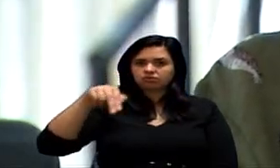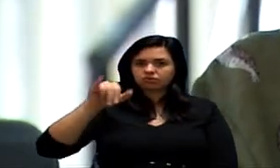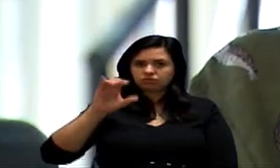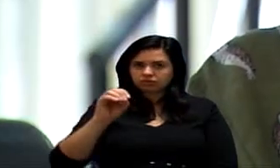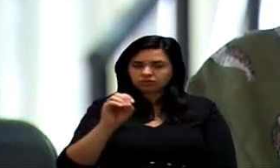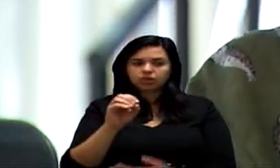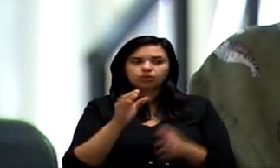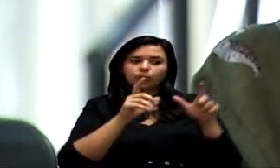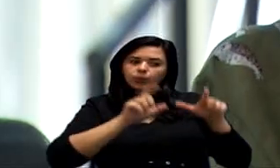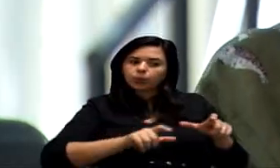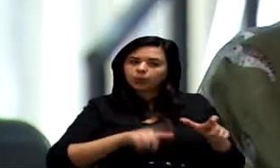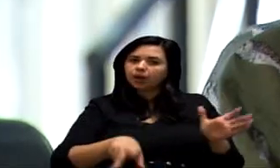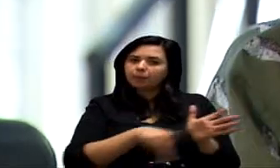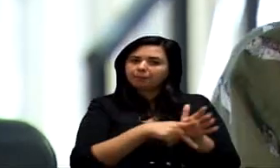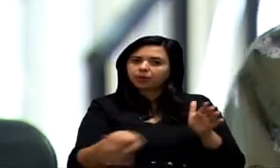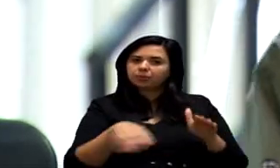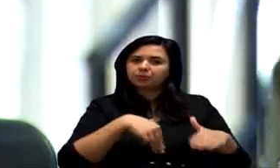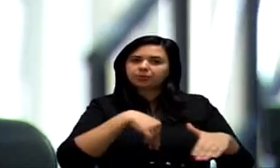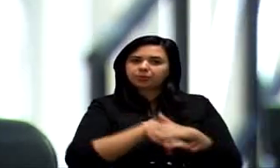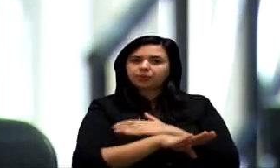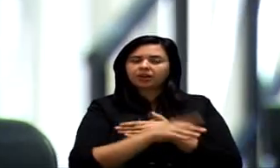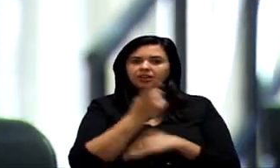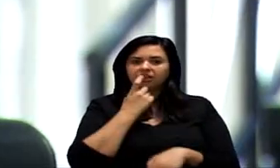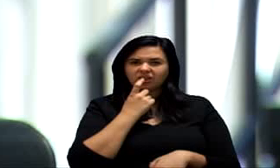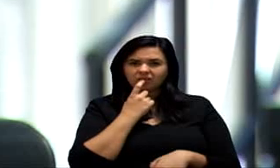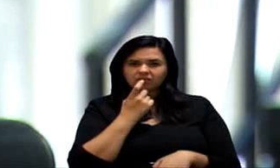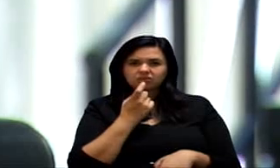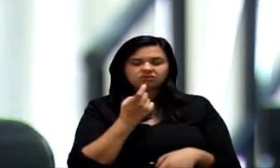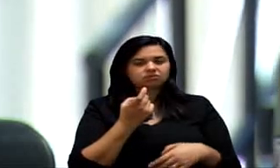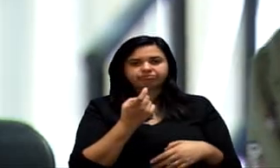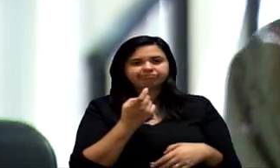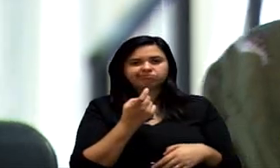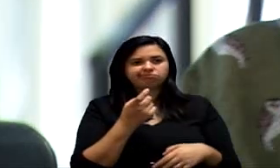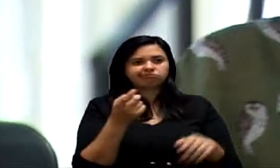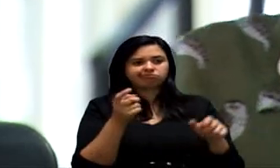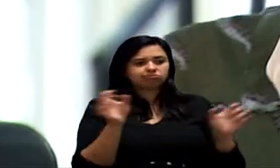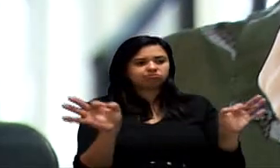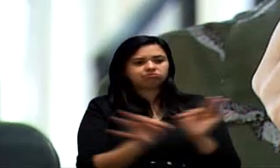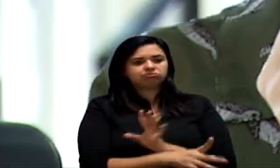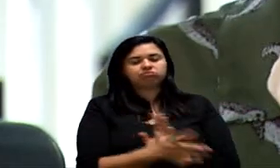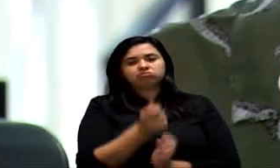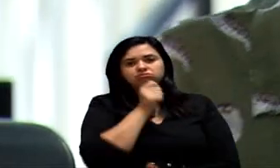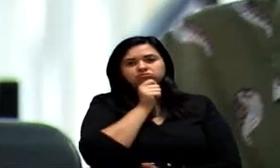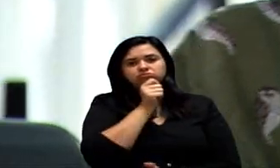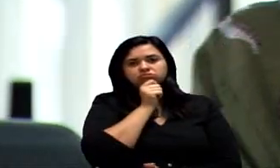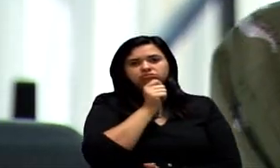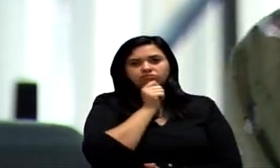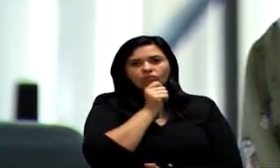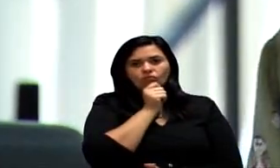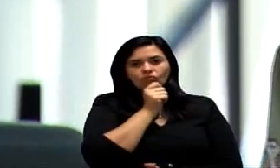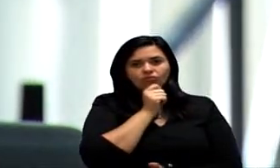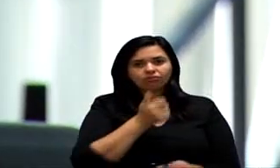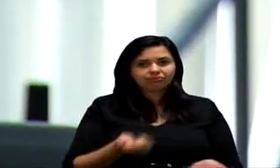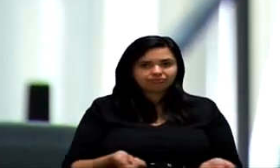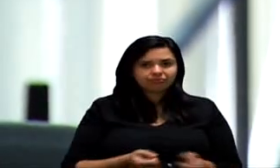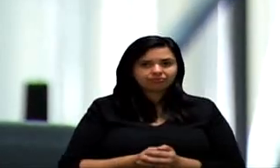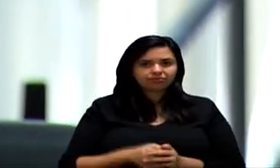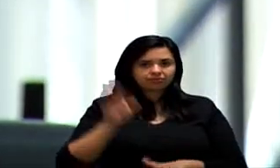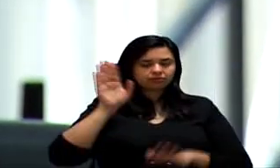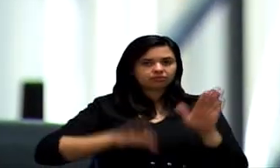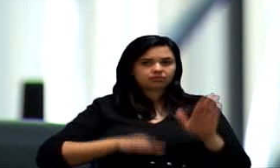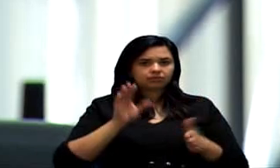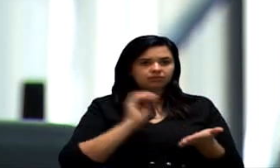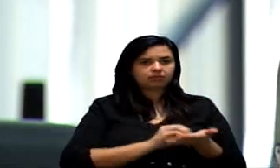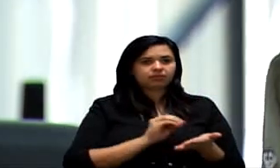finalizado. A gente tivemos durante a pandemia denúncia que faltou EPIs.